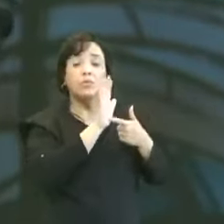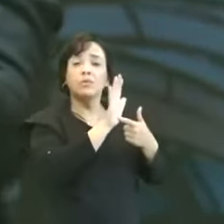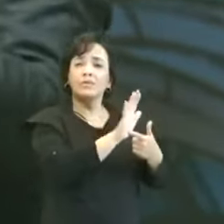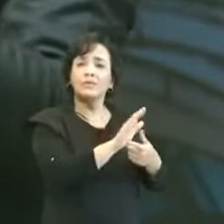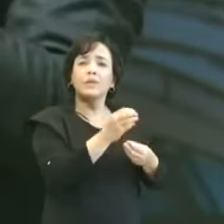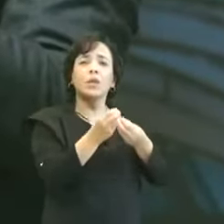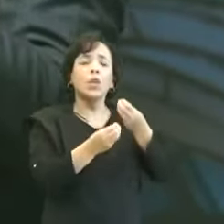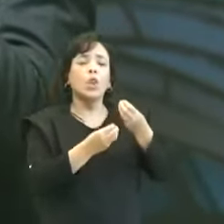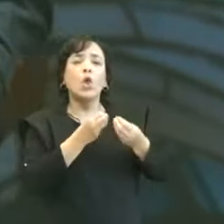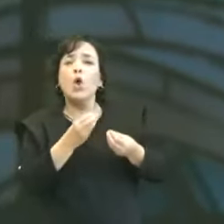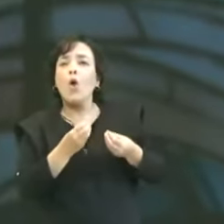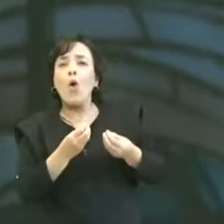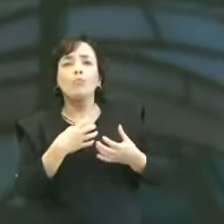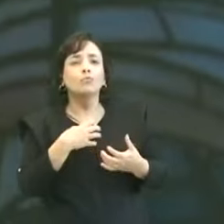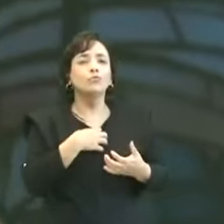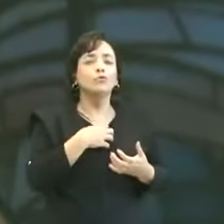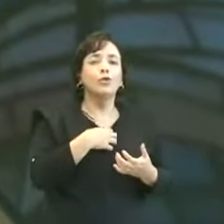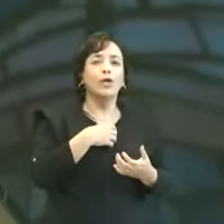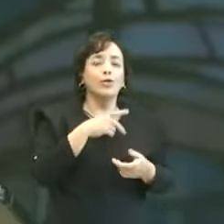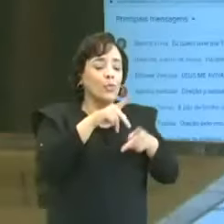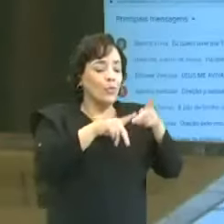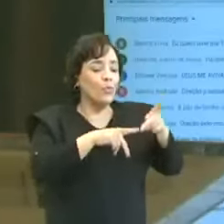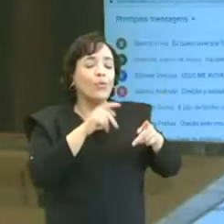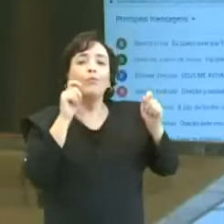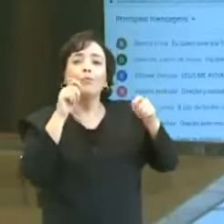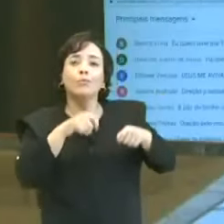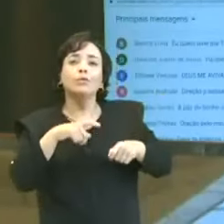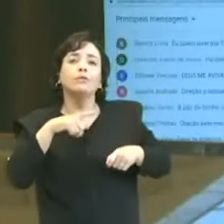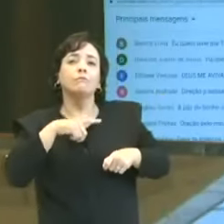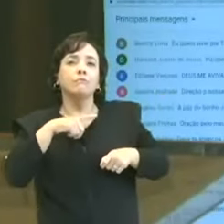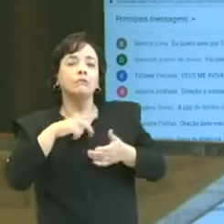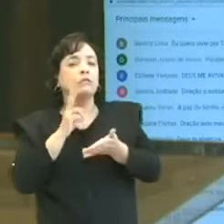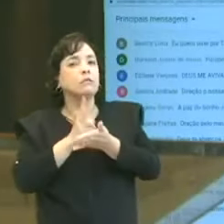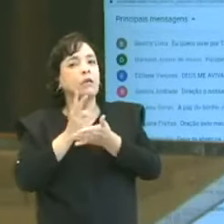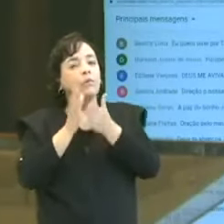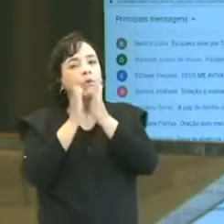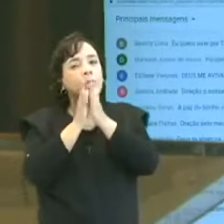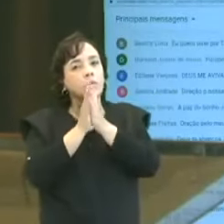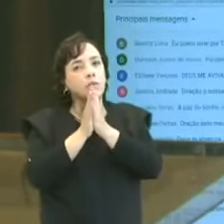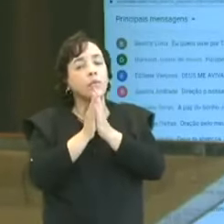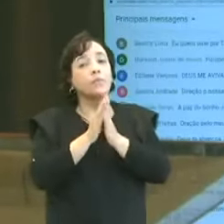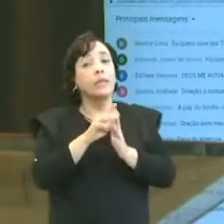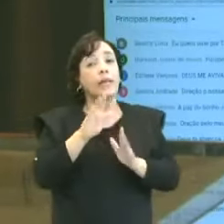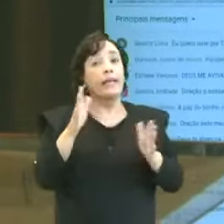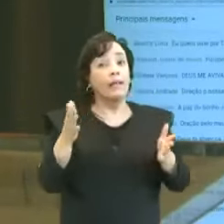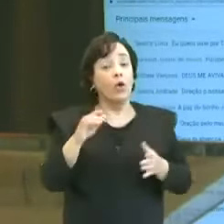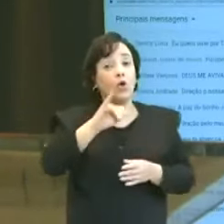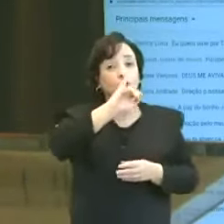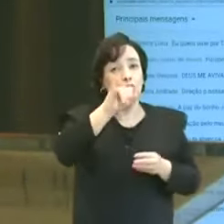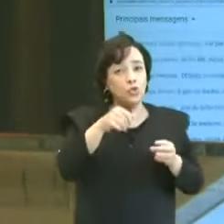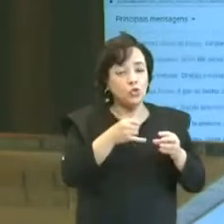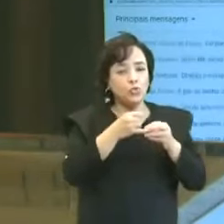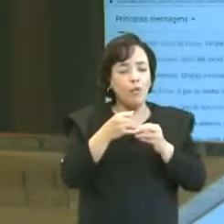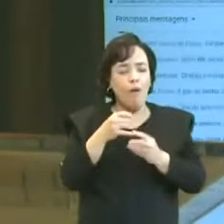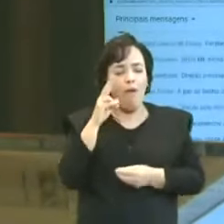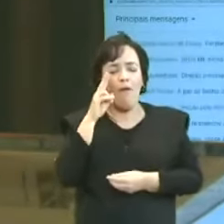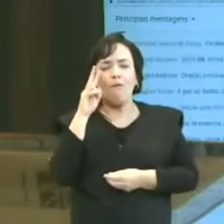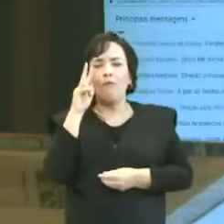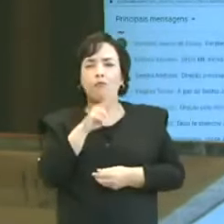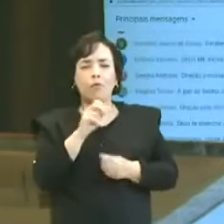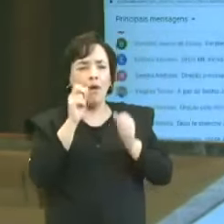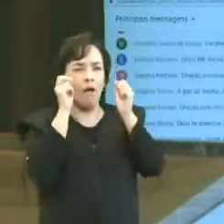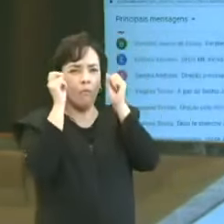tão interessante que isso de alguma maneira toca a vida de Josué, porque Josué, quando vê aquele homem orando, a